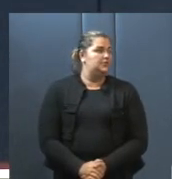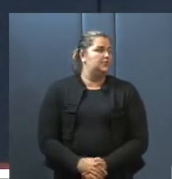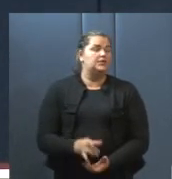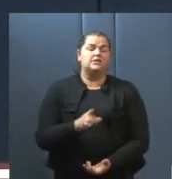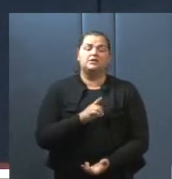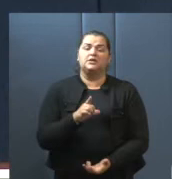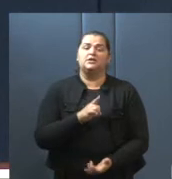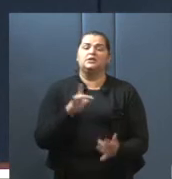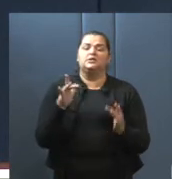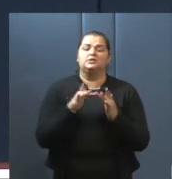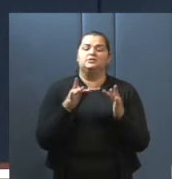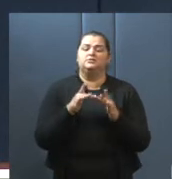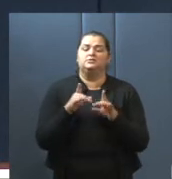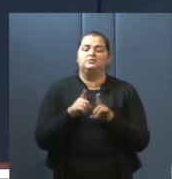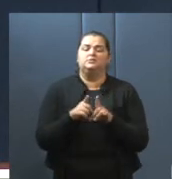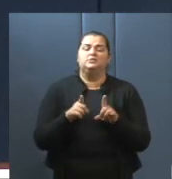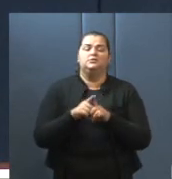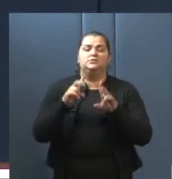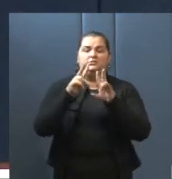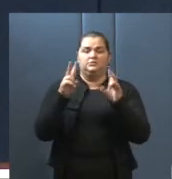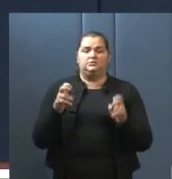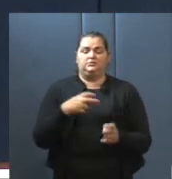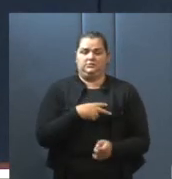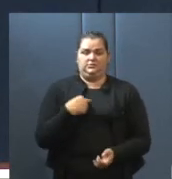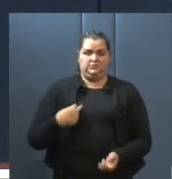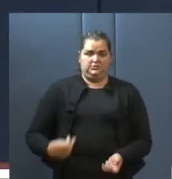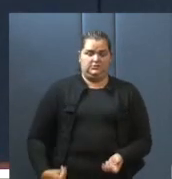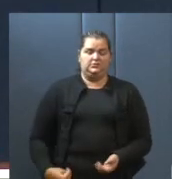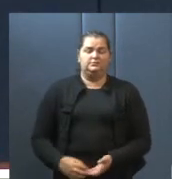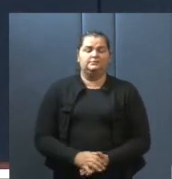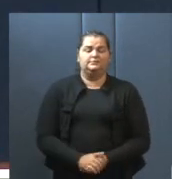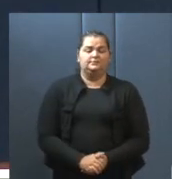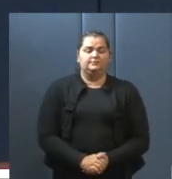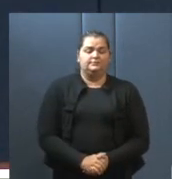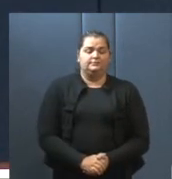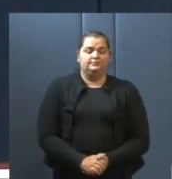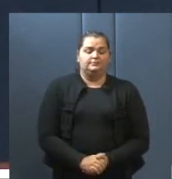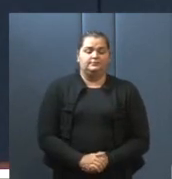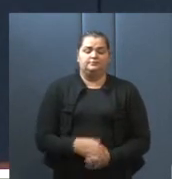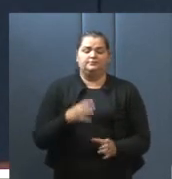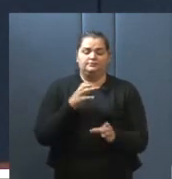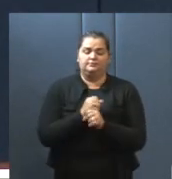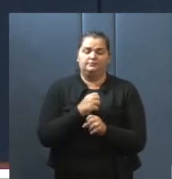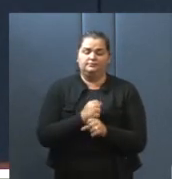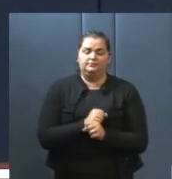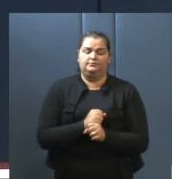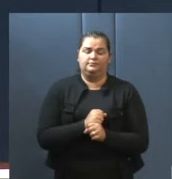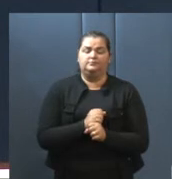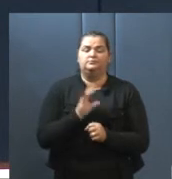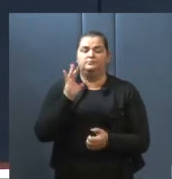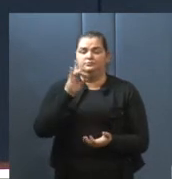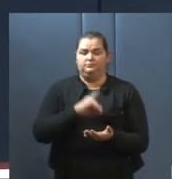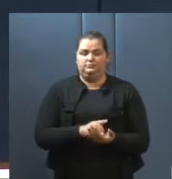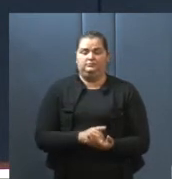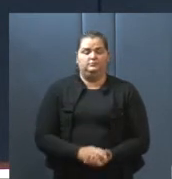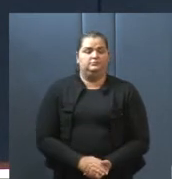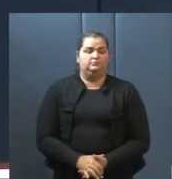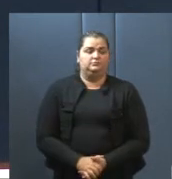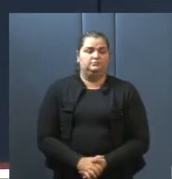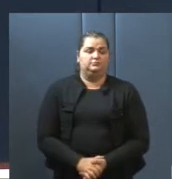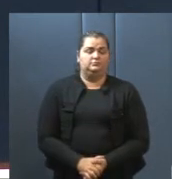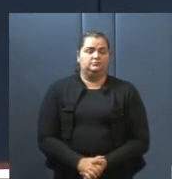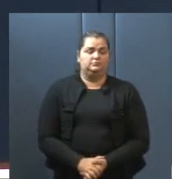com relação à abordagem da China no financiamento oficial.